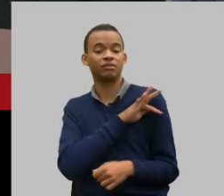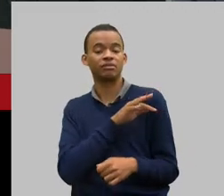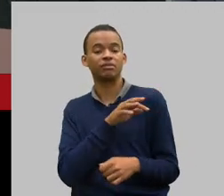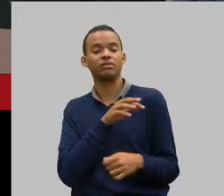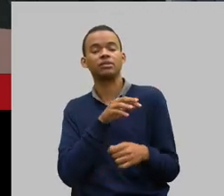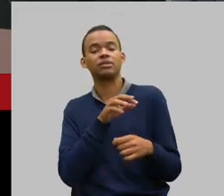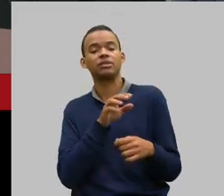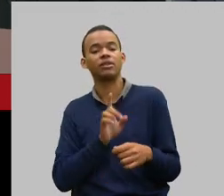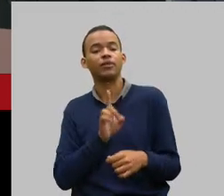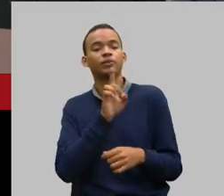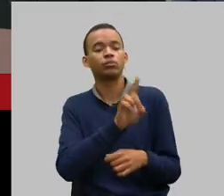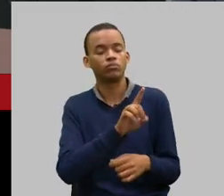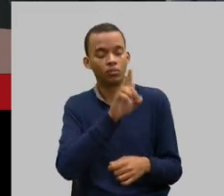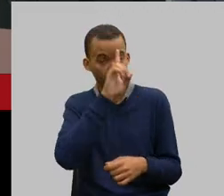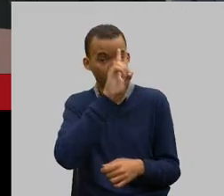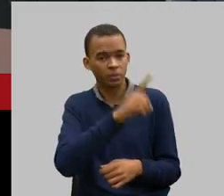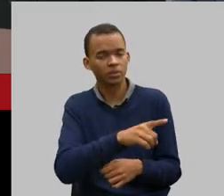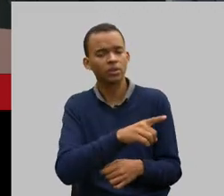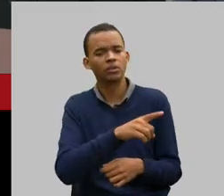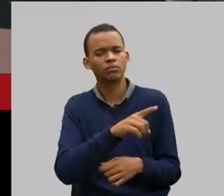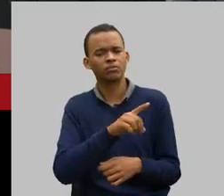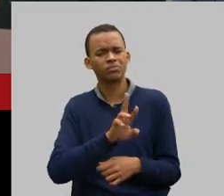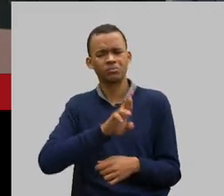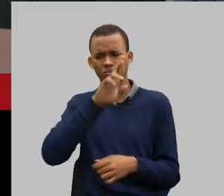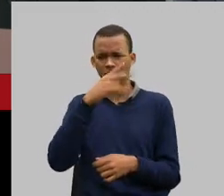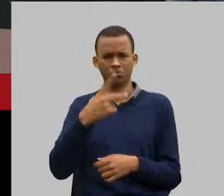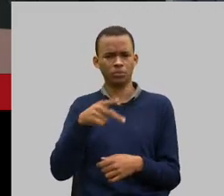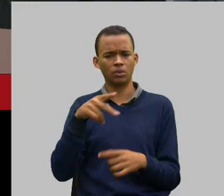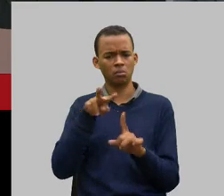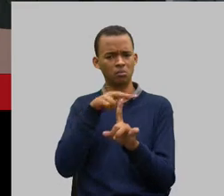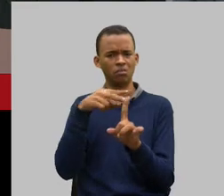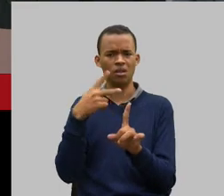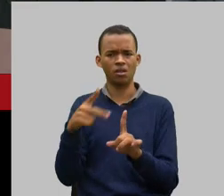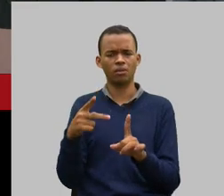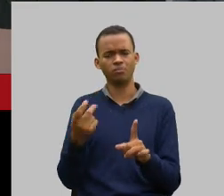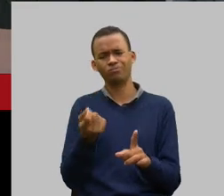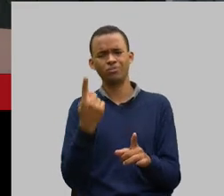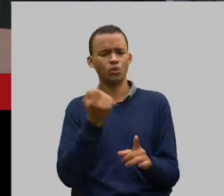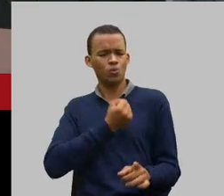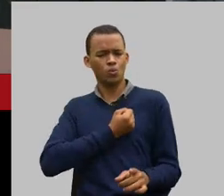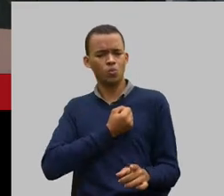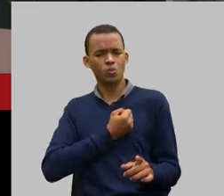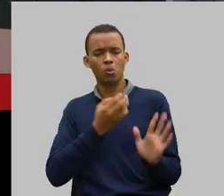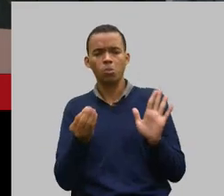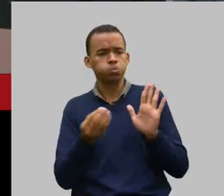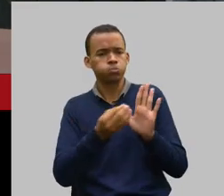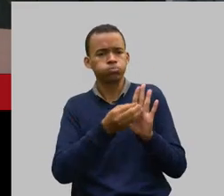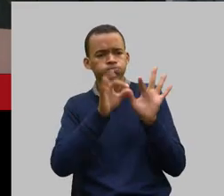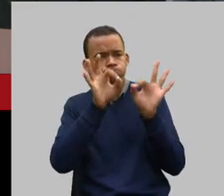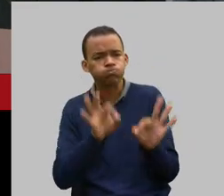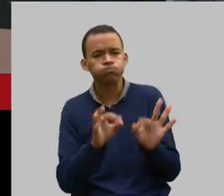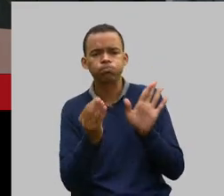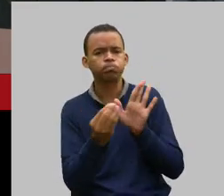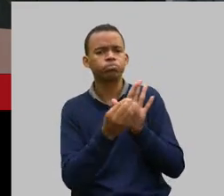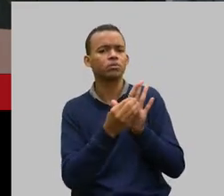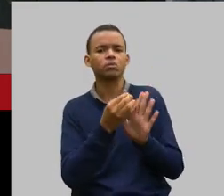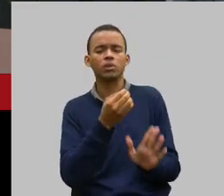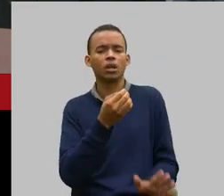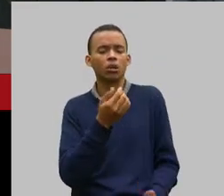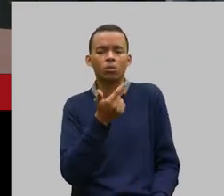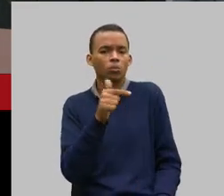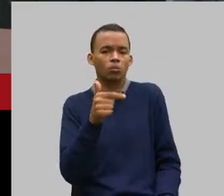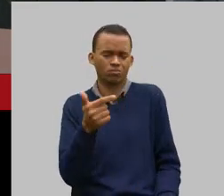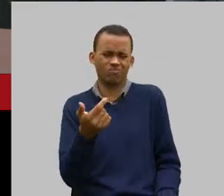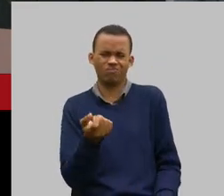pé direito al vedr dele entendeu ele é uma coisa absurda então eu vou